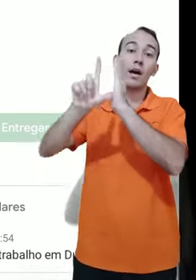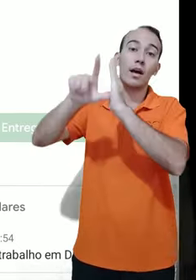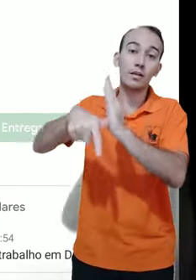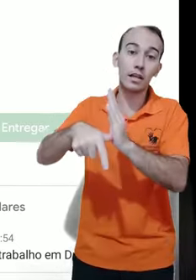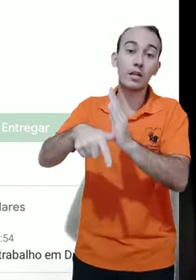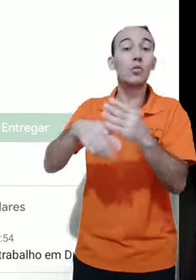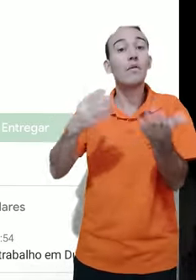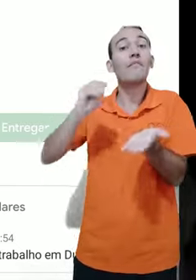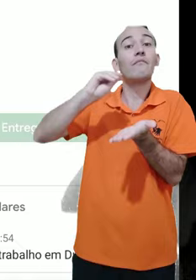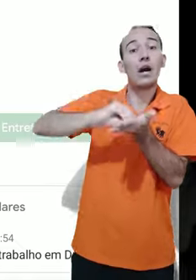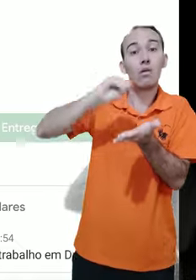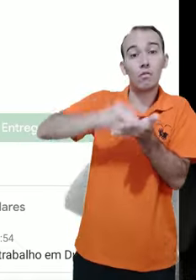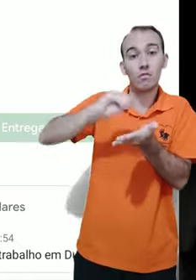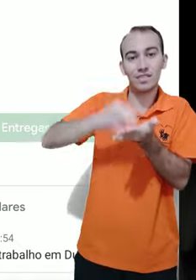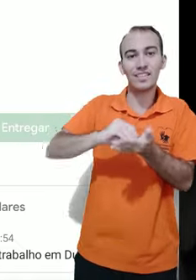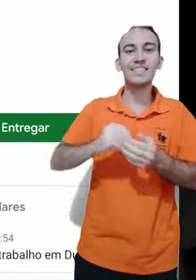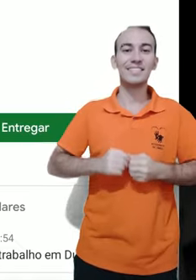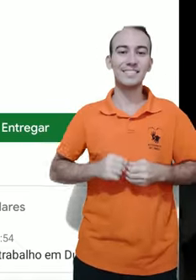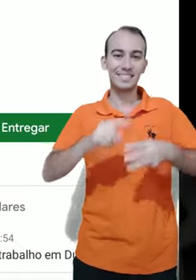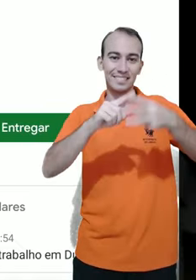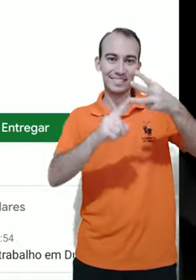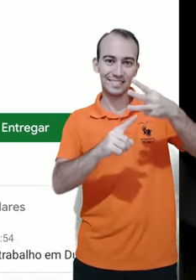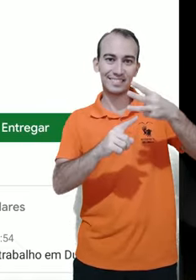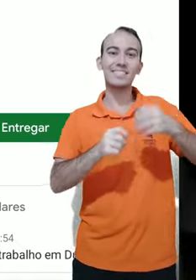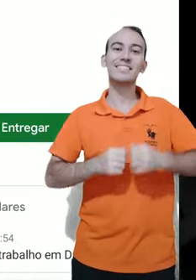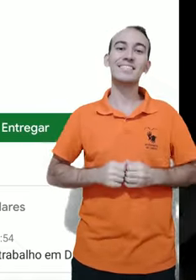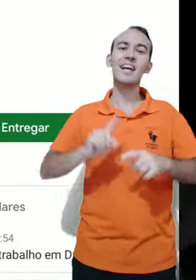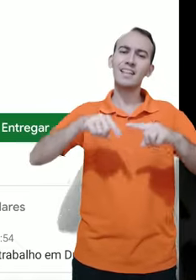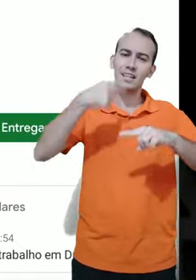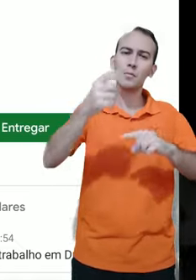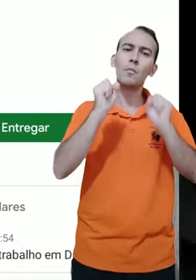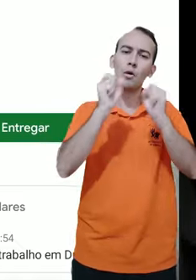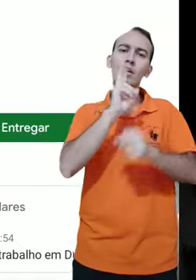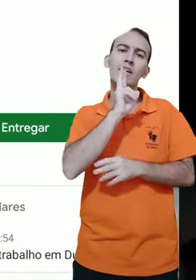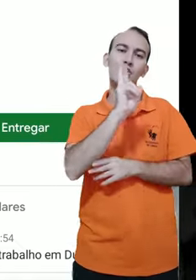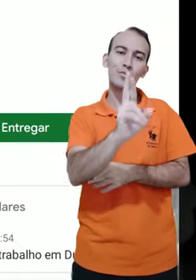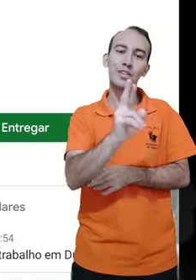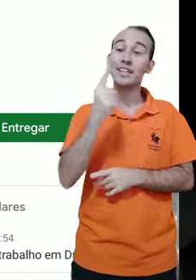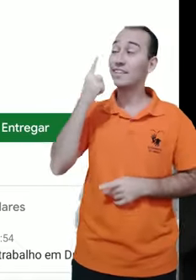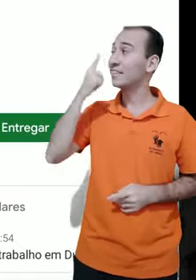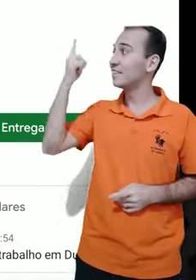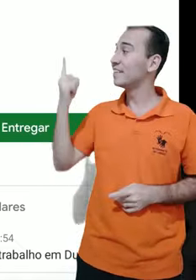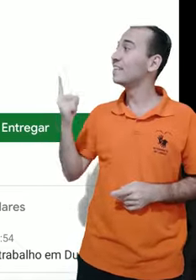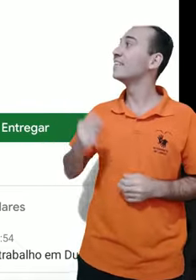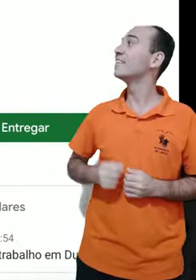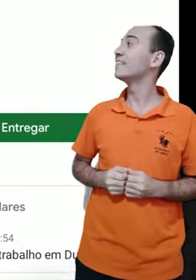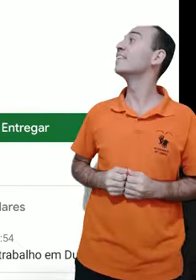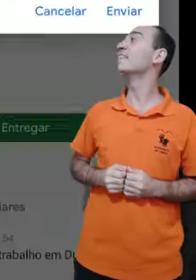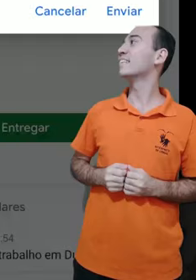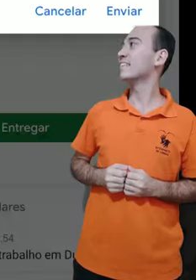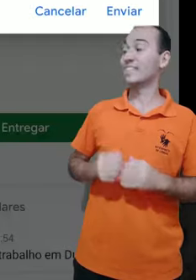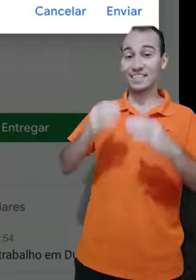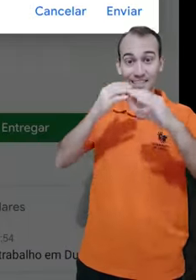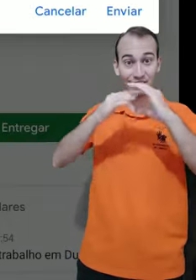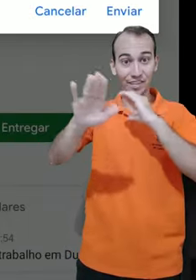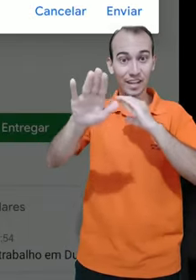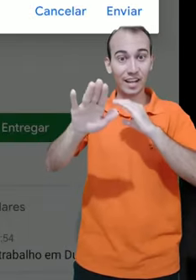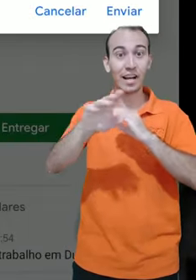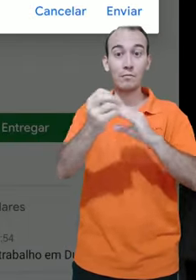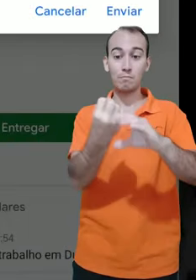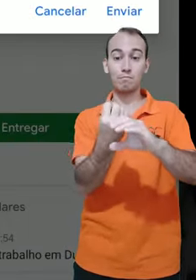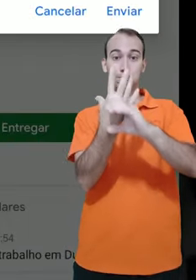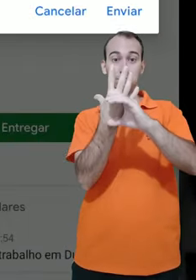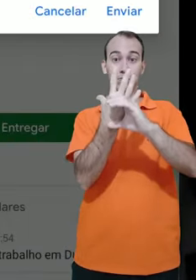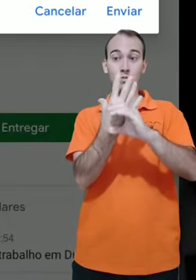atraso agora você pode responder à pergunta clicando em uma das alternativas abaixo e depois entregar e